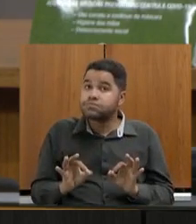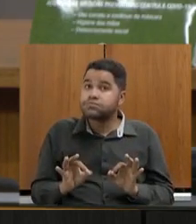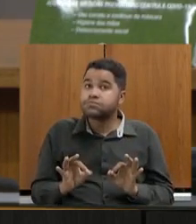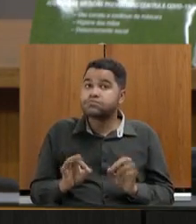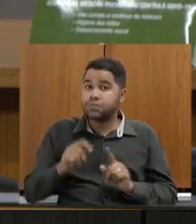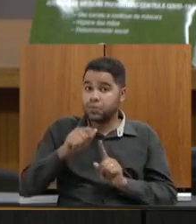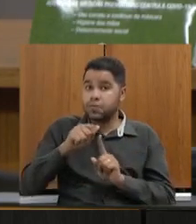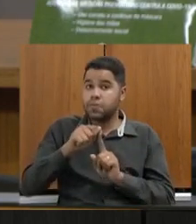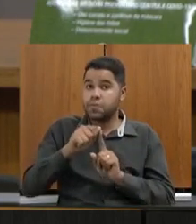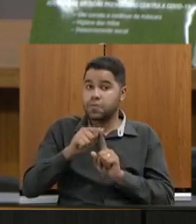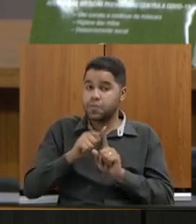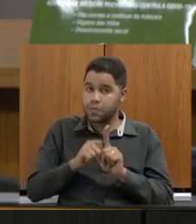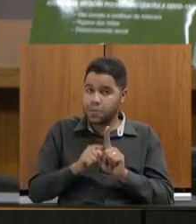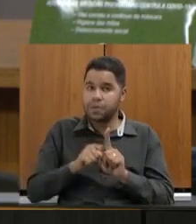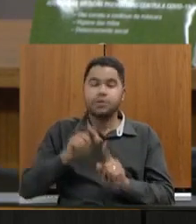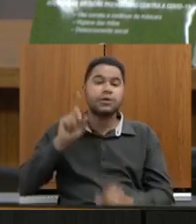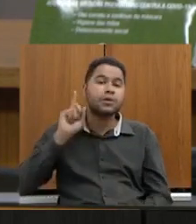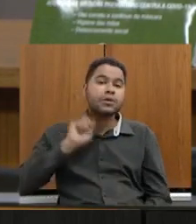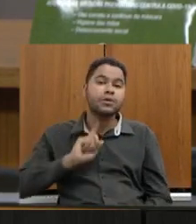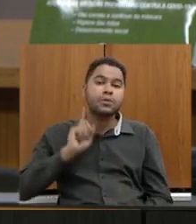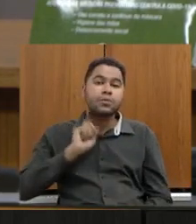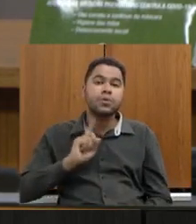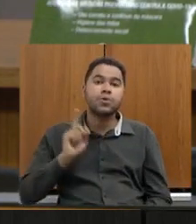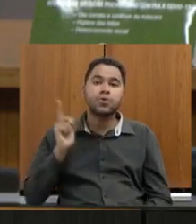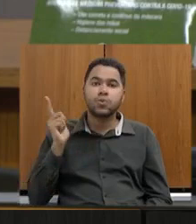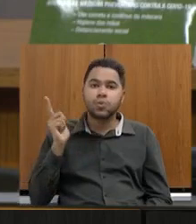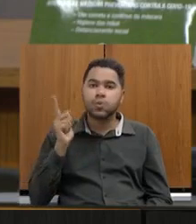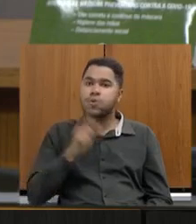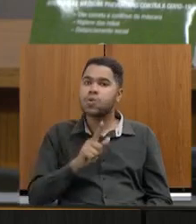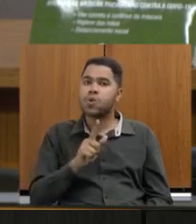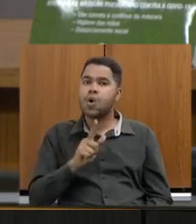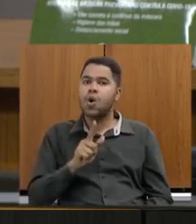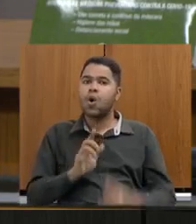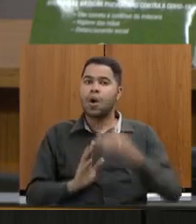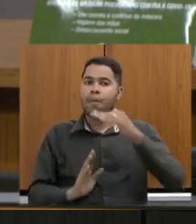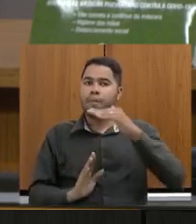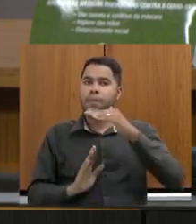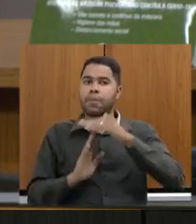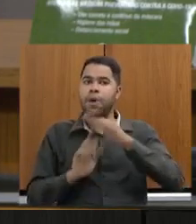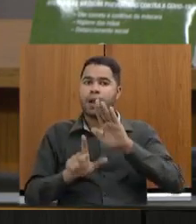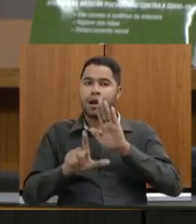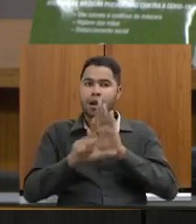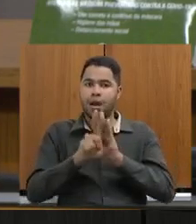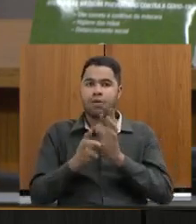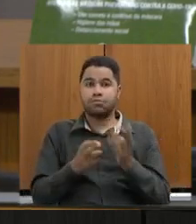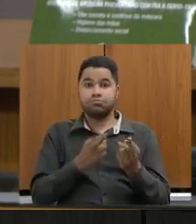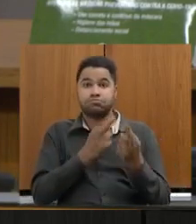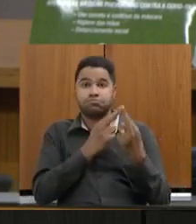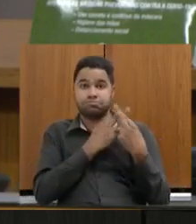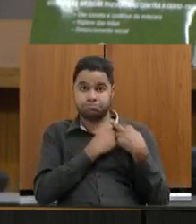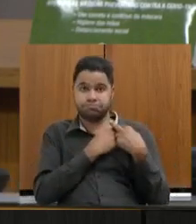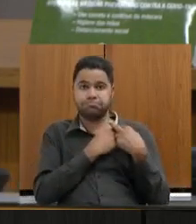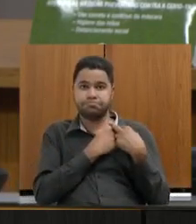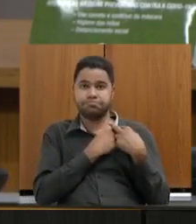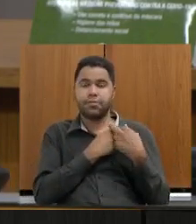é o mês em que Minas Gerais atingiu ali o limite prudencial da lei de responsabilidade fiscal